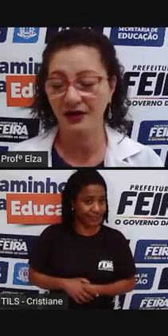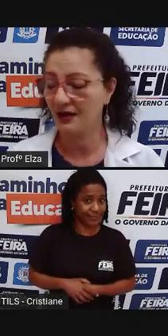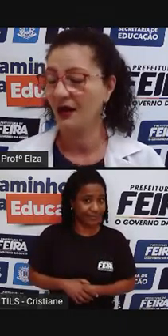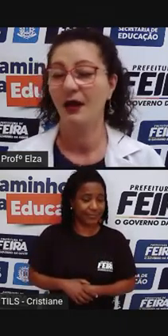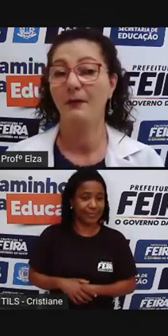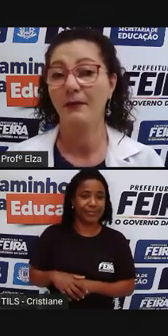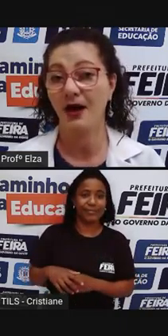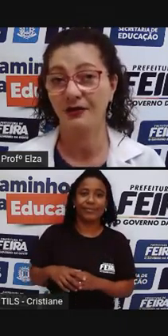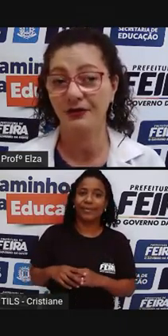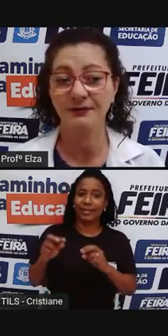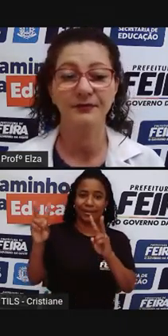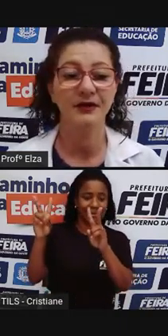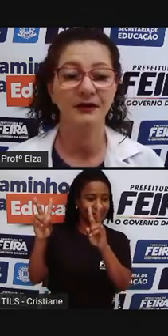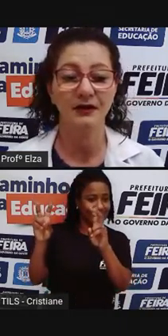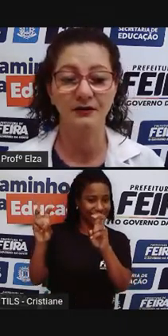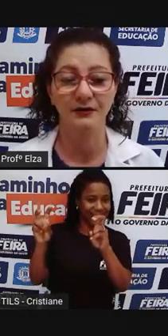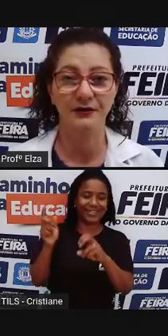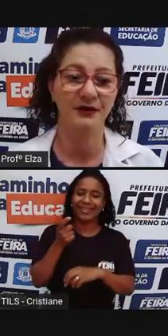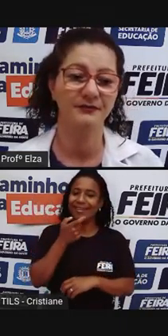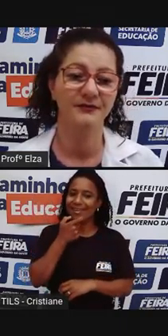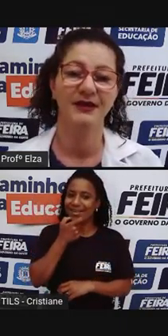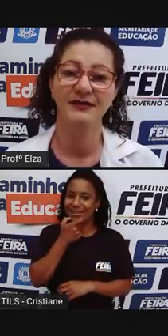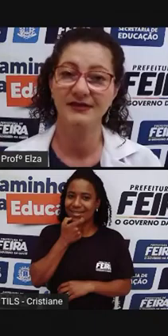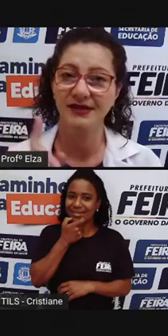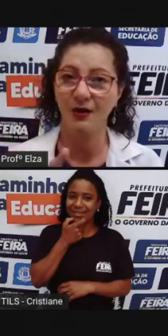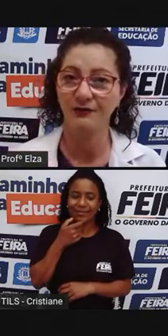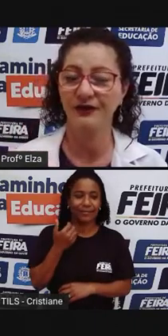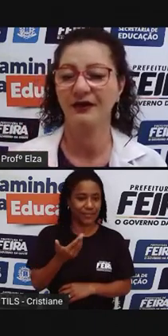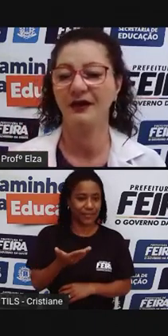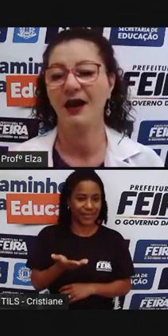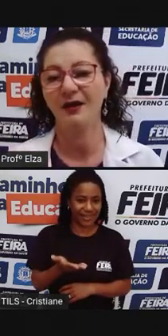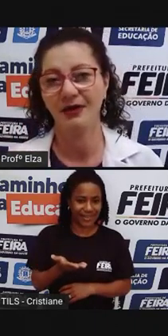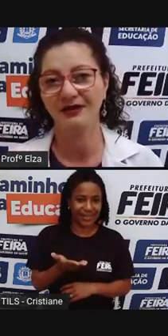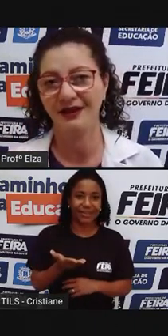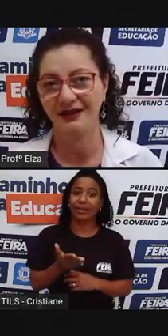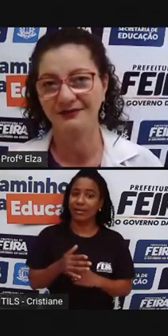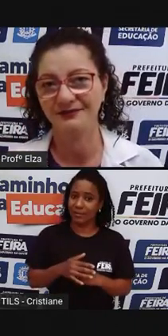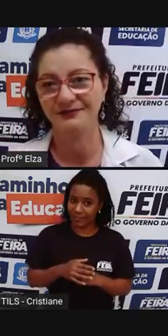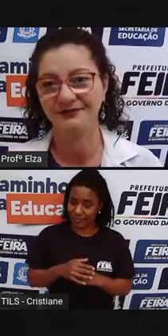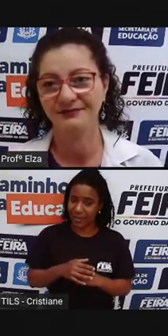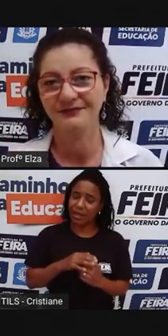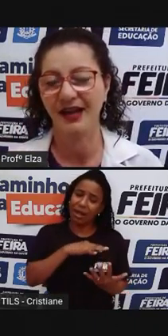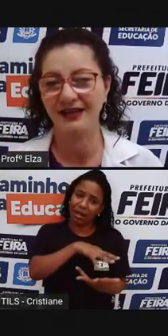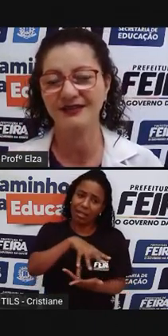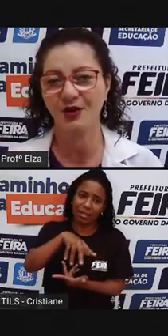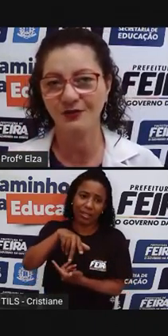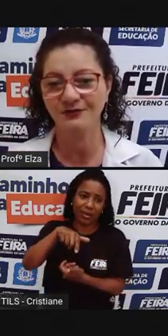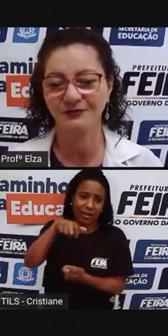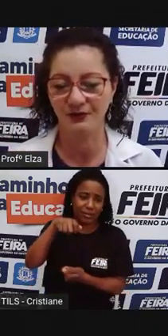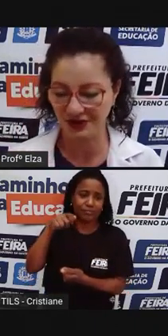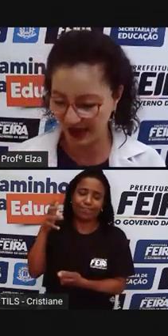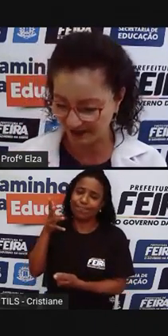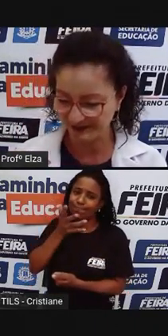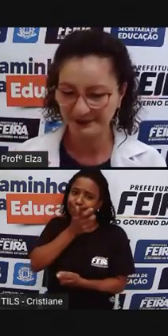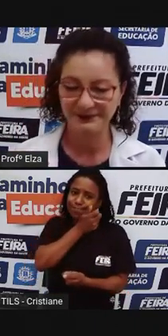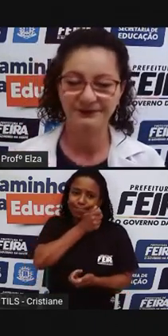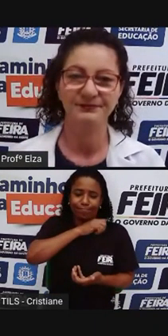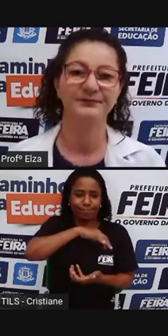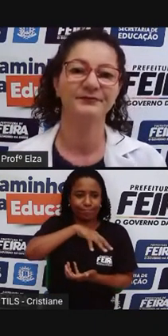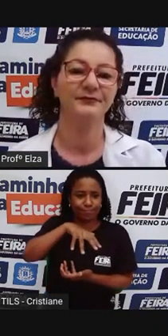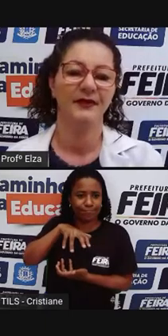Save Mother Earth. Salve a Mãe Terra. Let's go! Vamos lá?